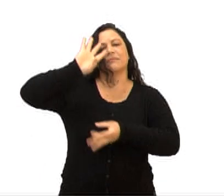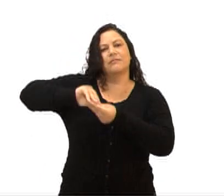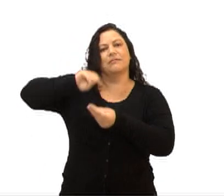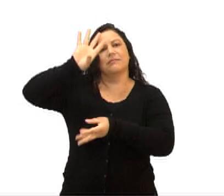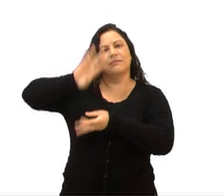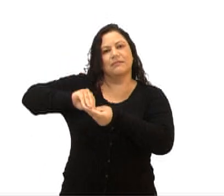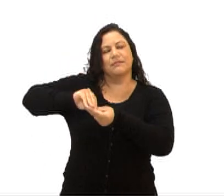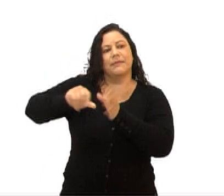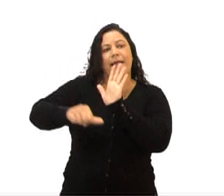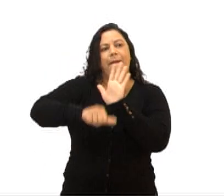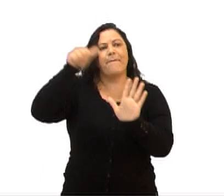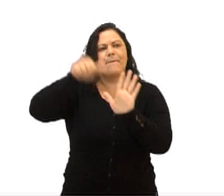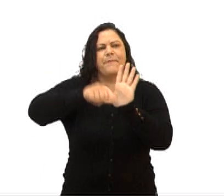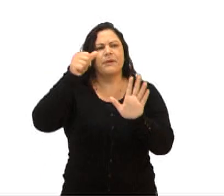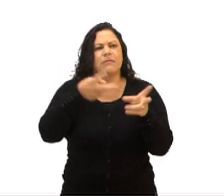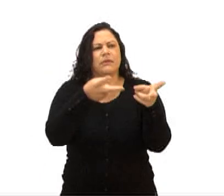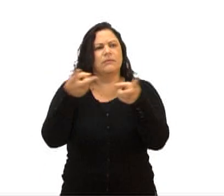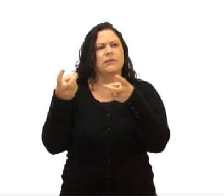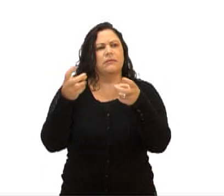Primeiro, você notar